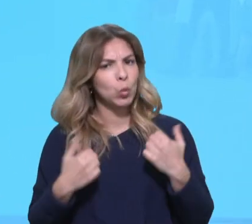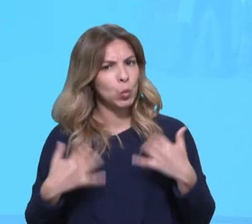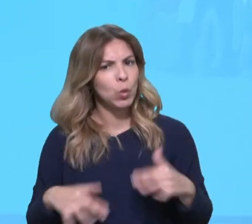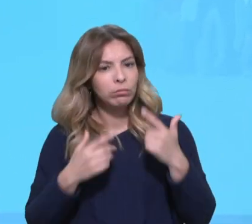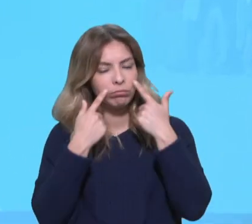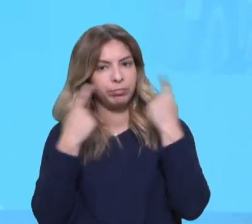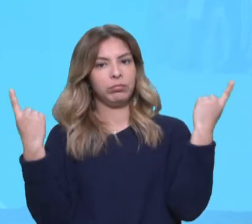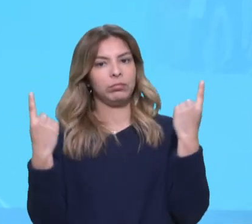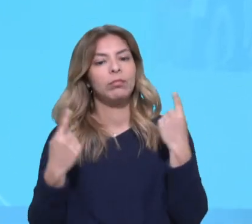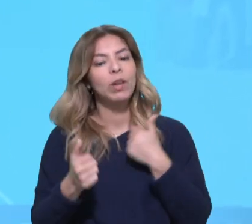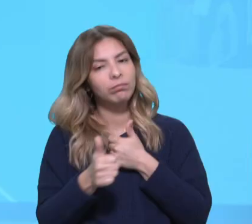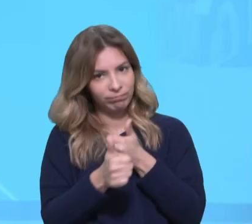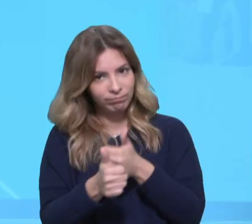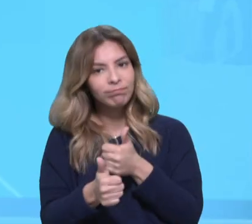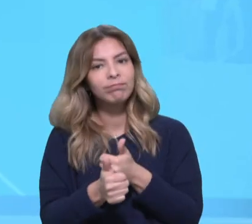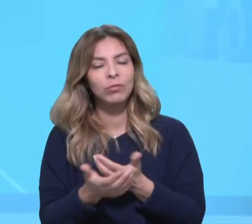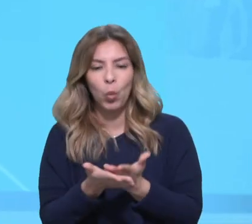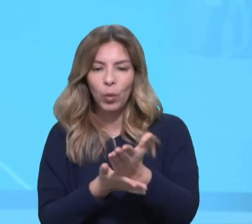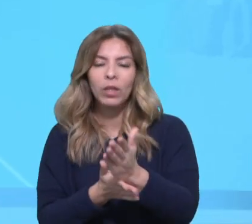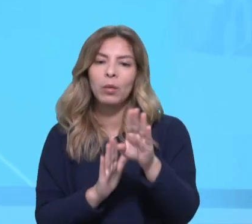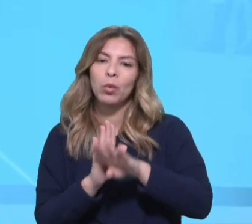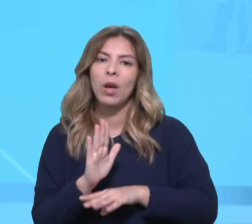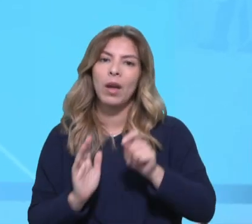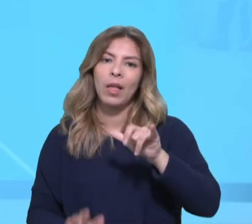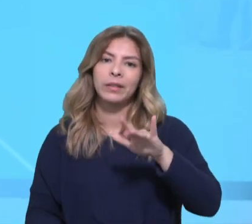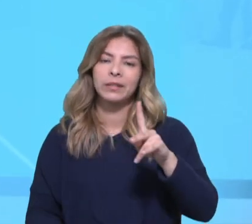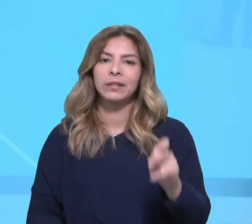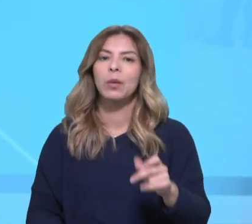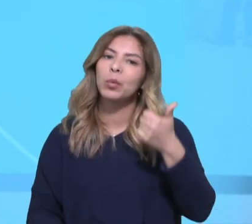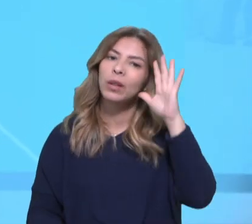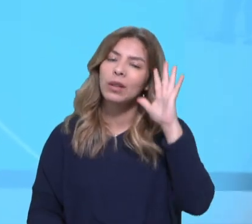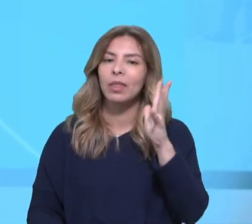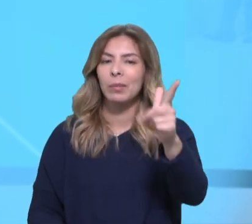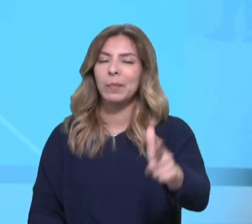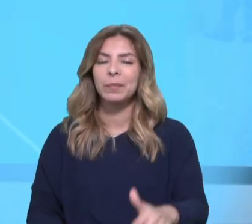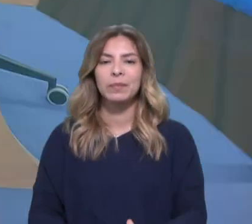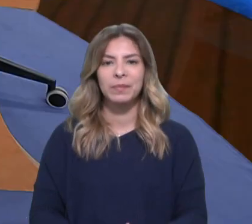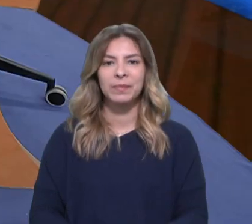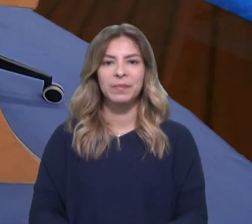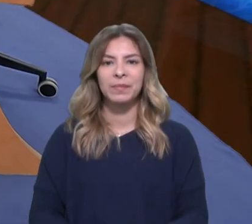vamos continuar a acompanhar aqui no programa Eclésia. Votos de uma ótima tarde e até amanhã, se Deus quiser.